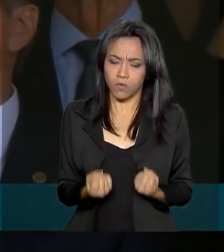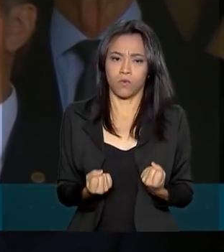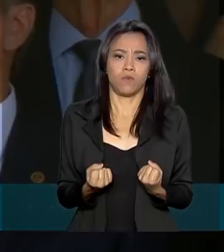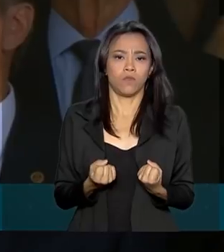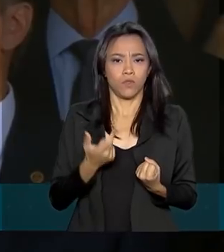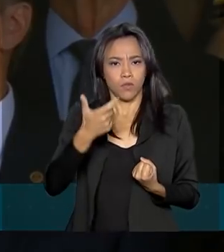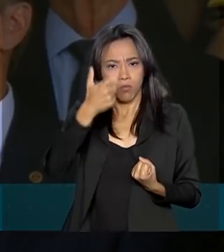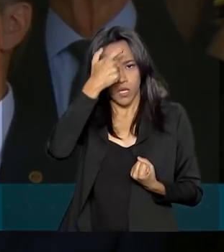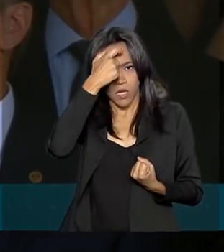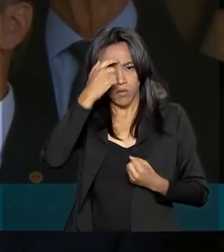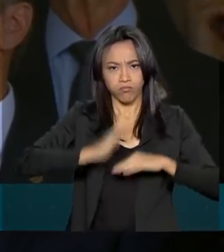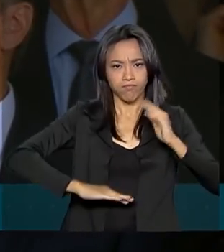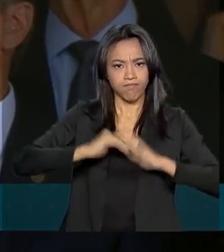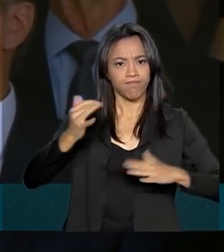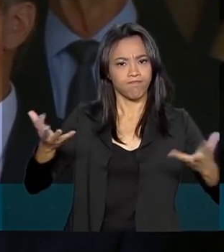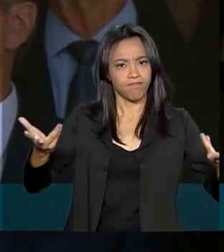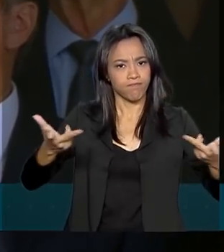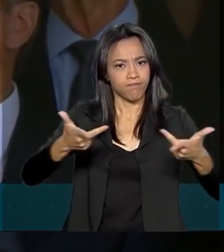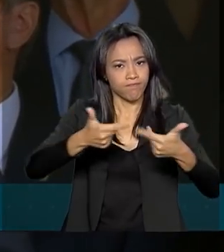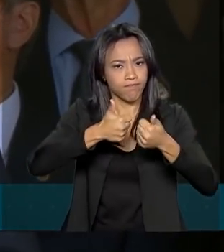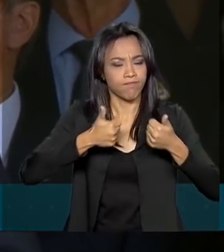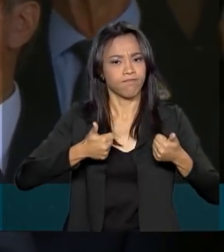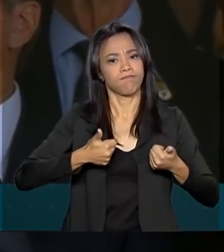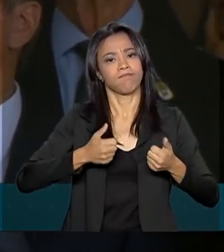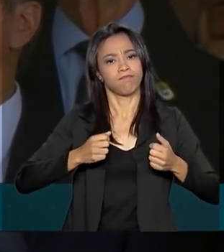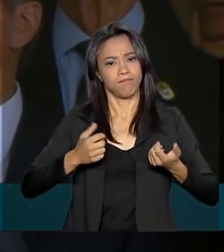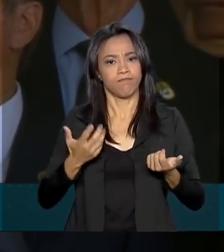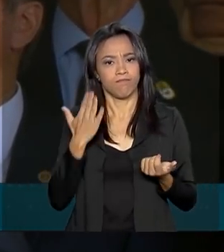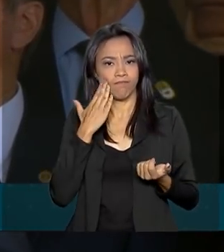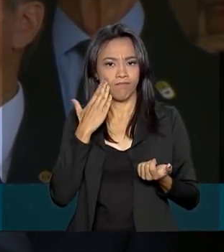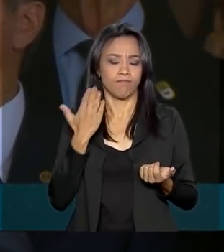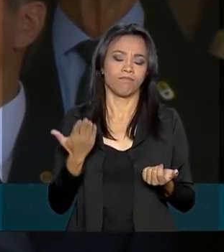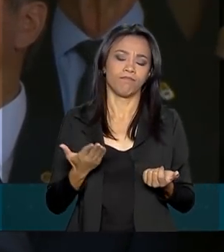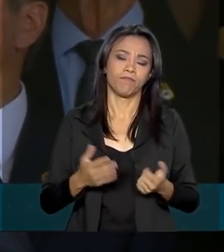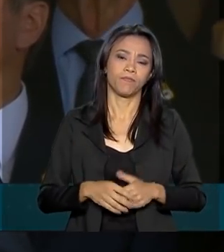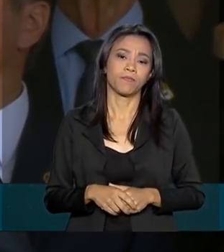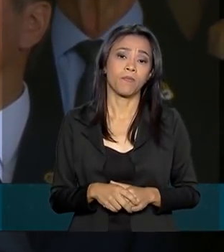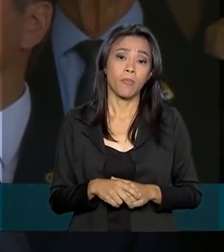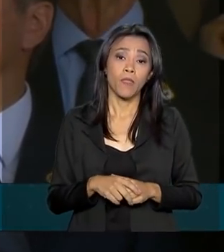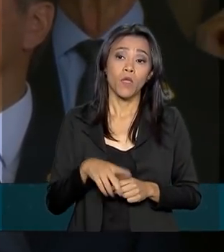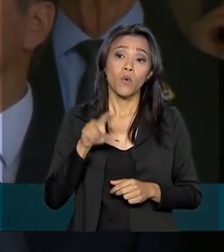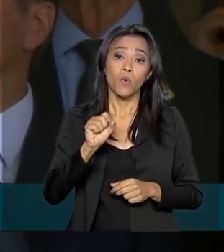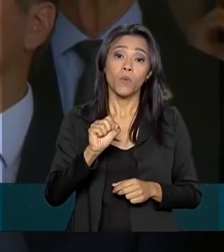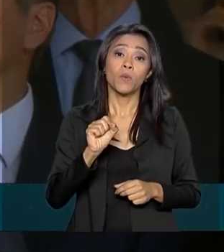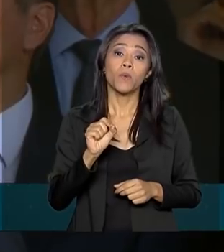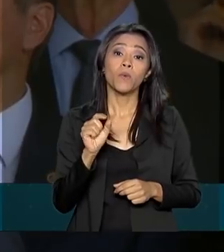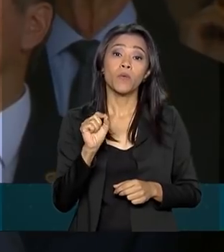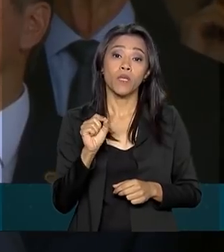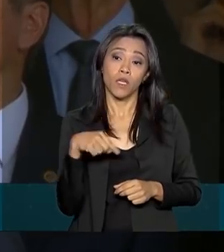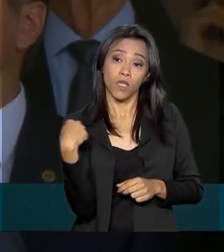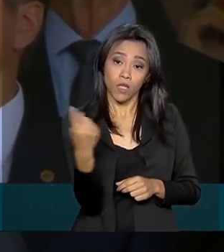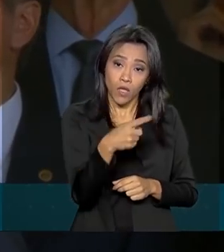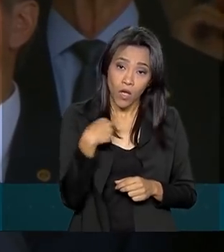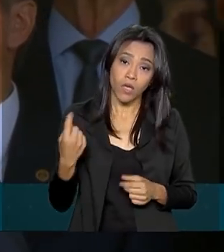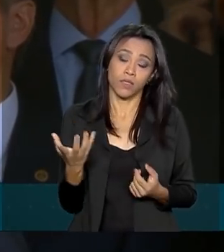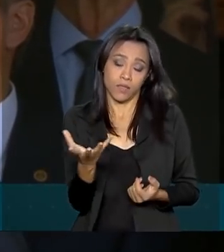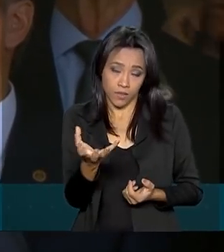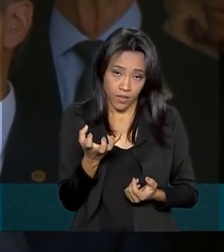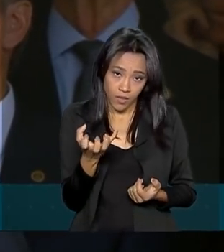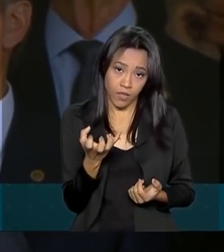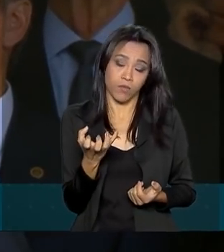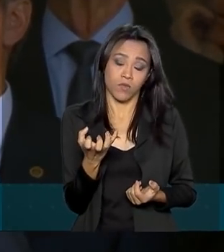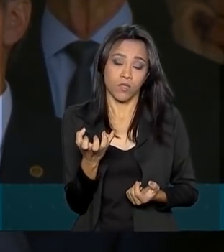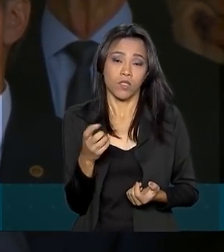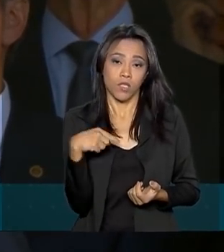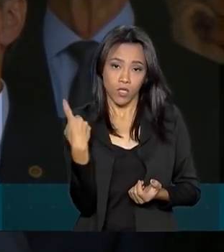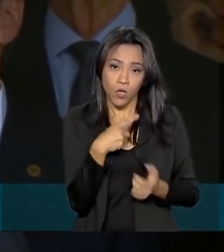competência, por sua dedicação. O que nós queremos e podemos fazer com a